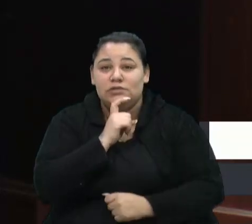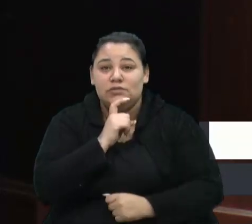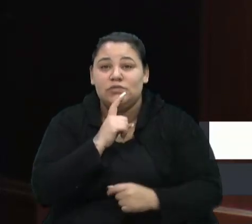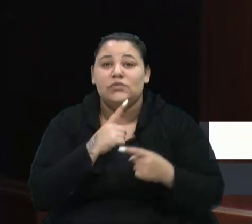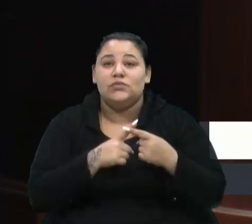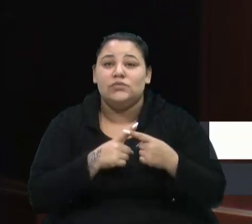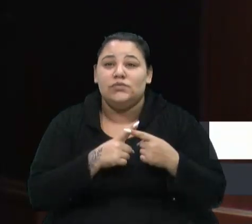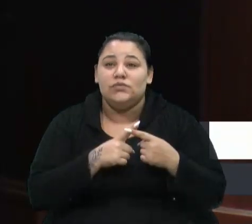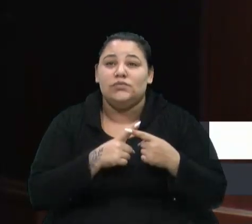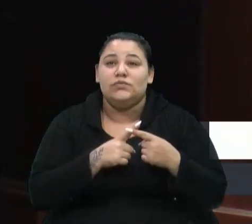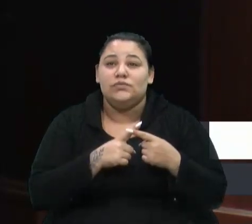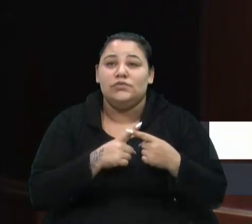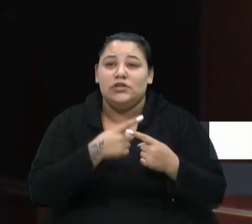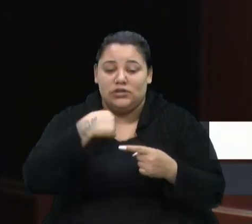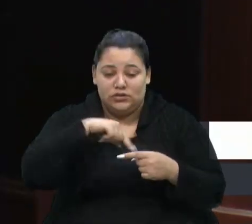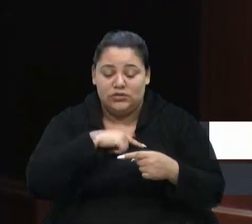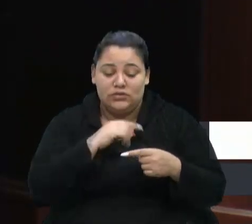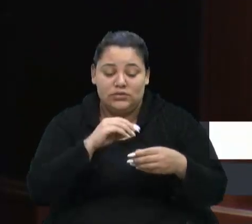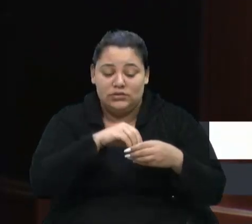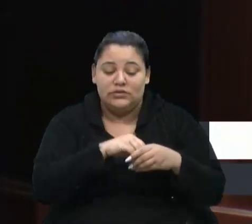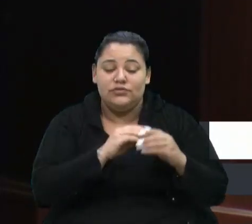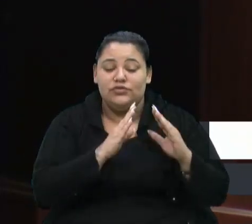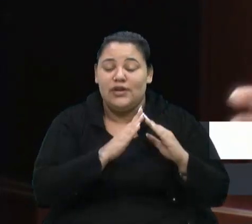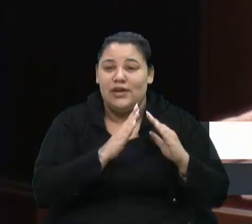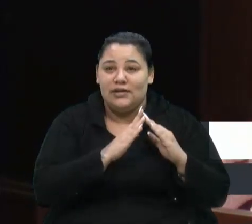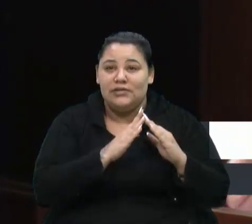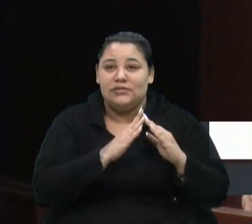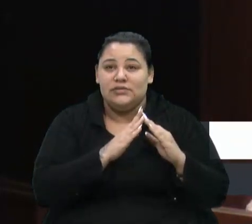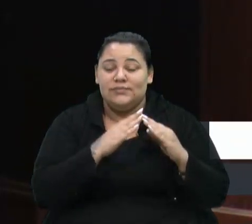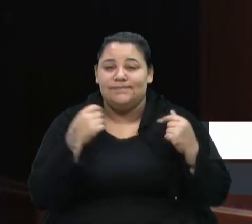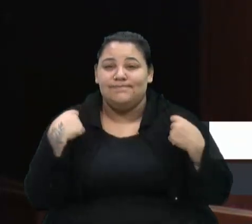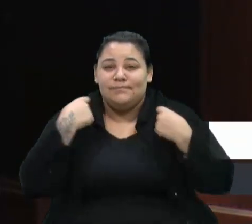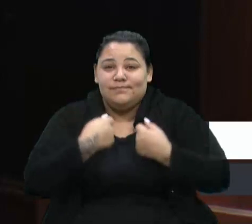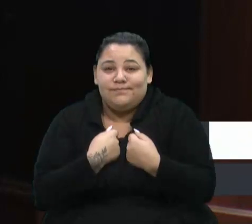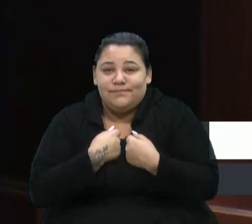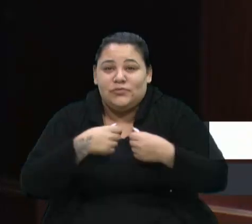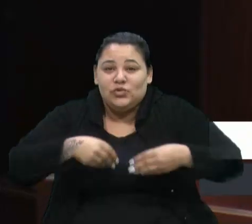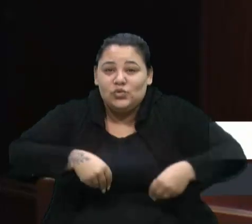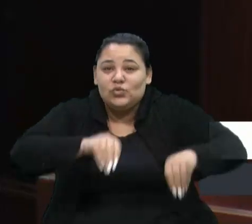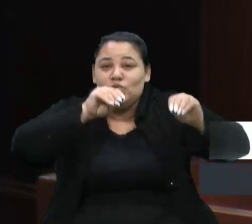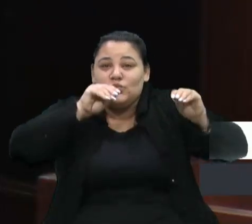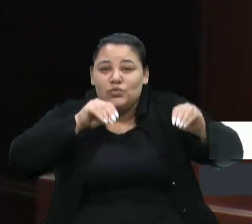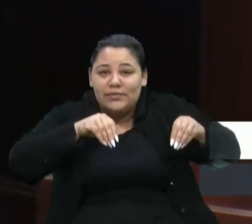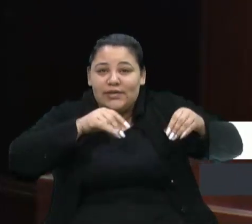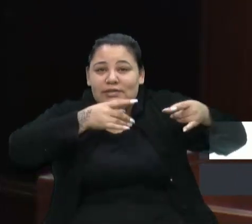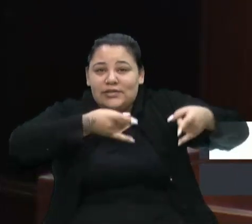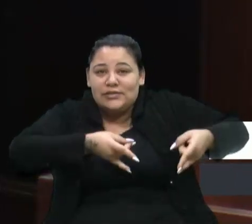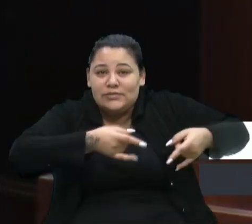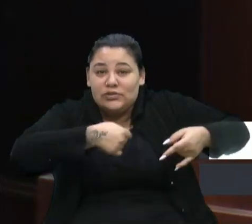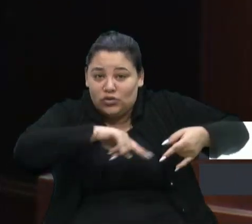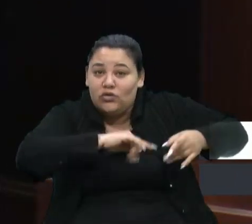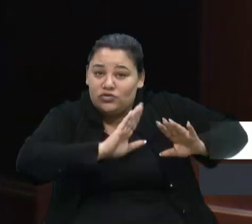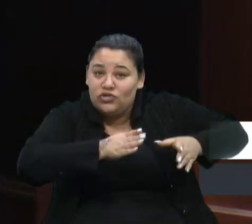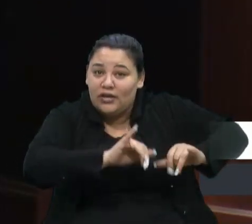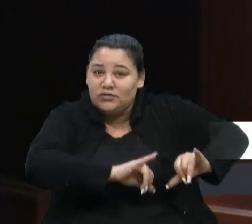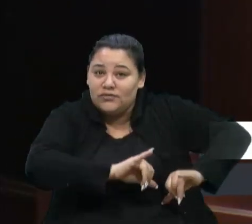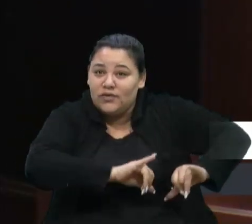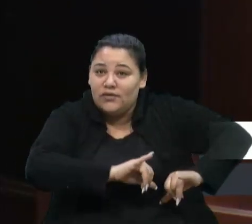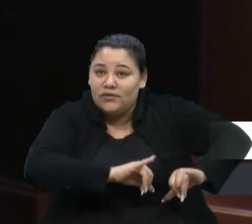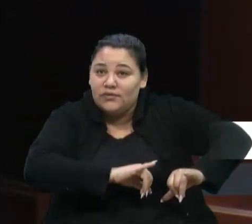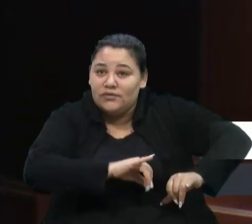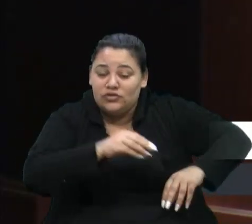casa, com as nossas cobertas, dentro de casa, nós, com nossos agasalhos que nós temos, nós sofremos com o frio. A